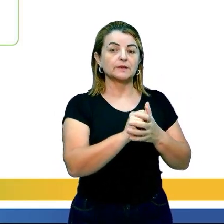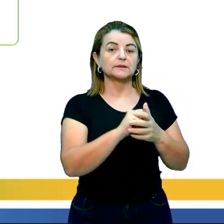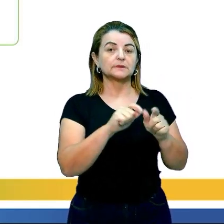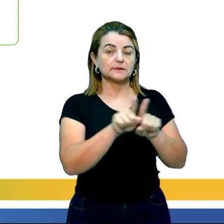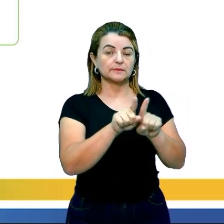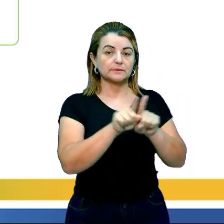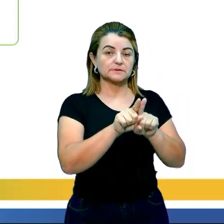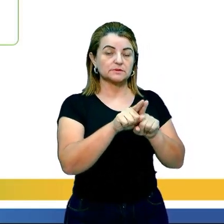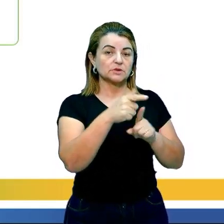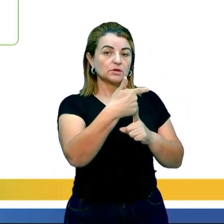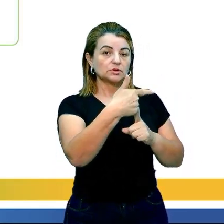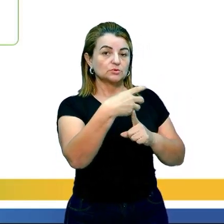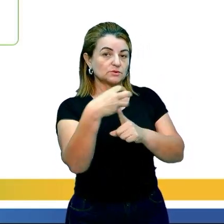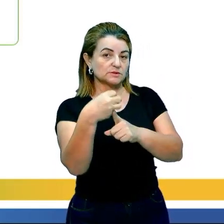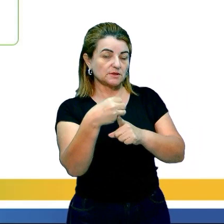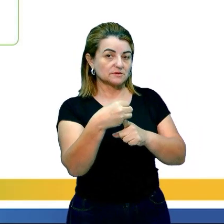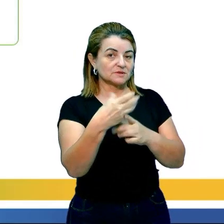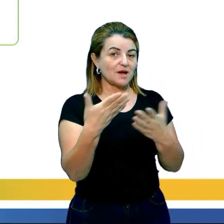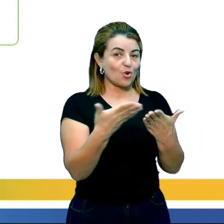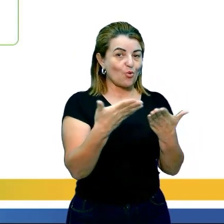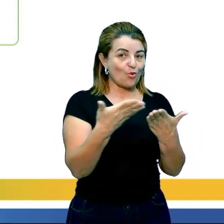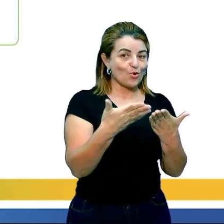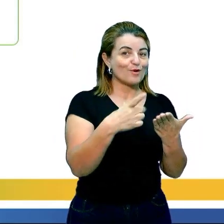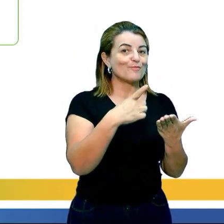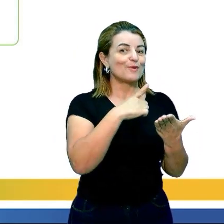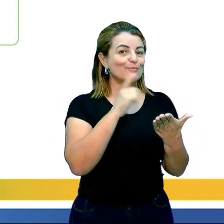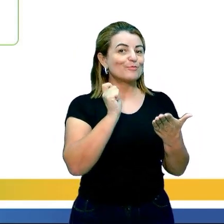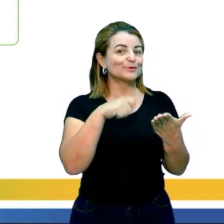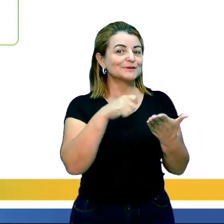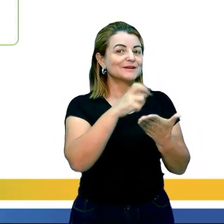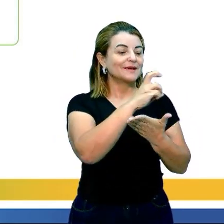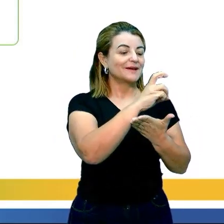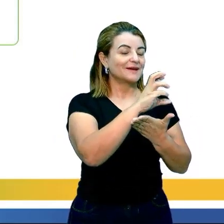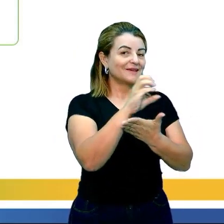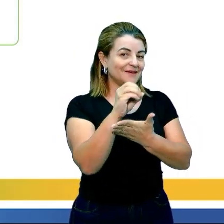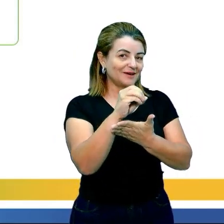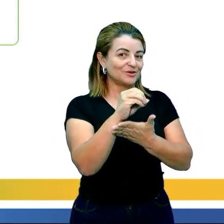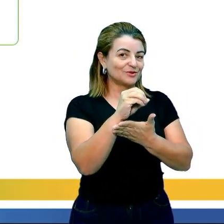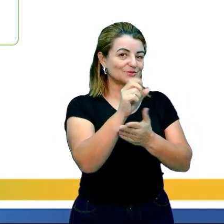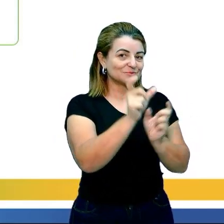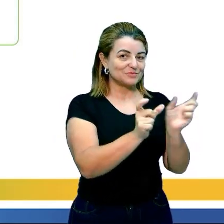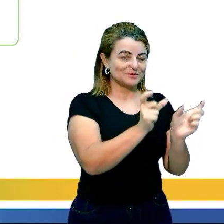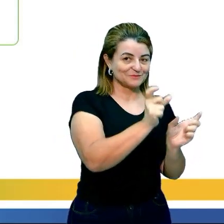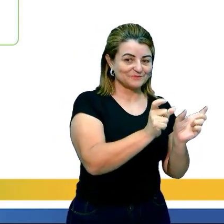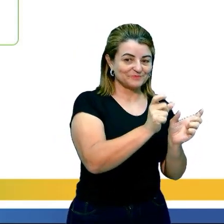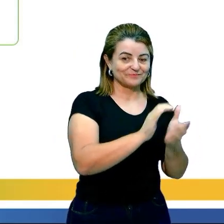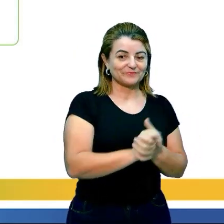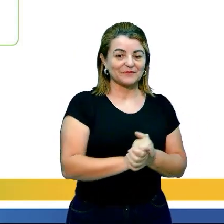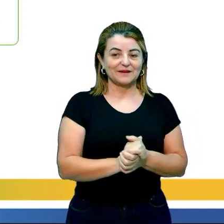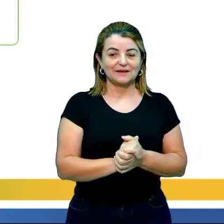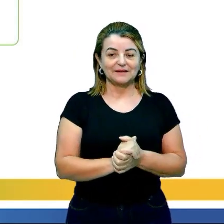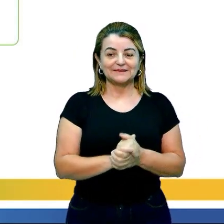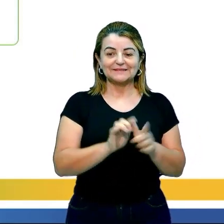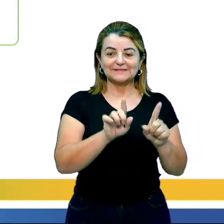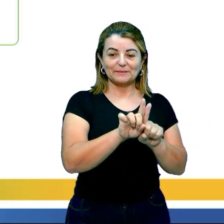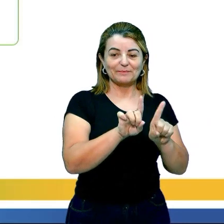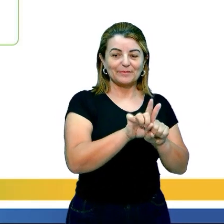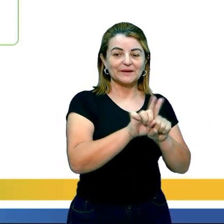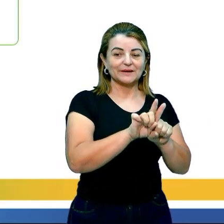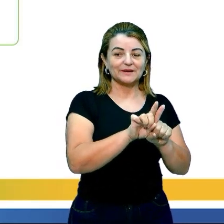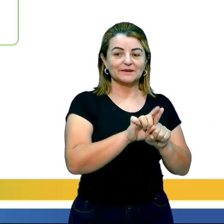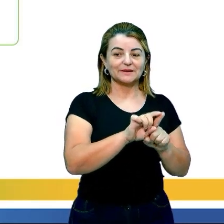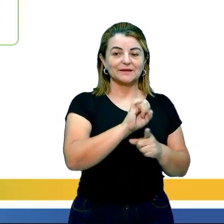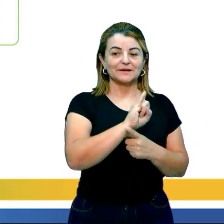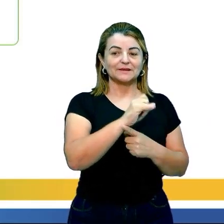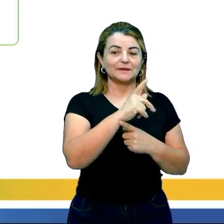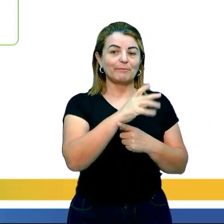composta só por 200 membros e agora ele vai ser composta por 500 membros e Péricles também vai ser um grande